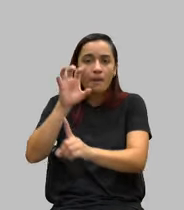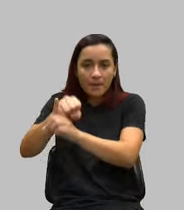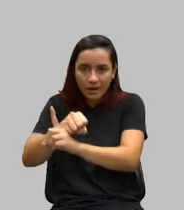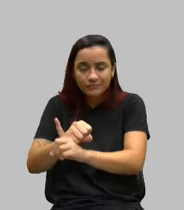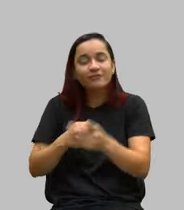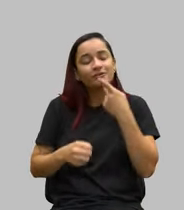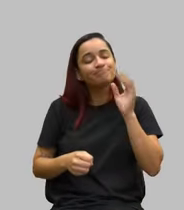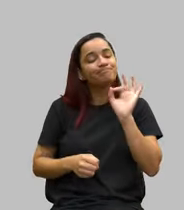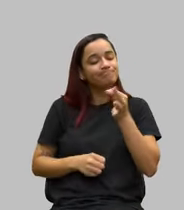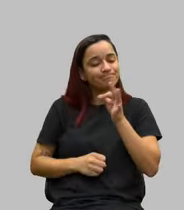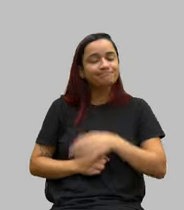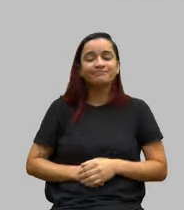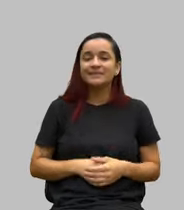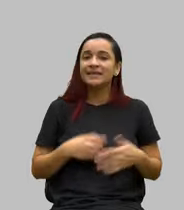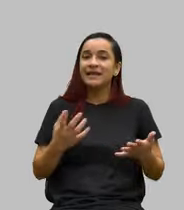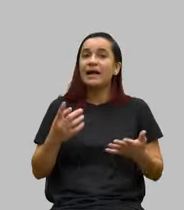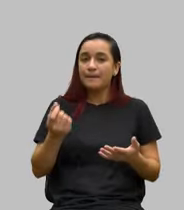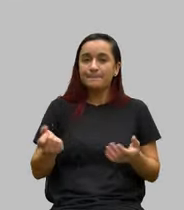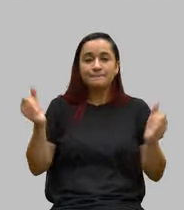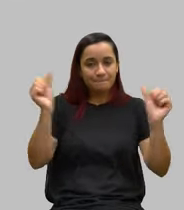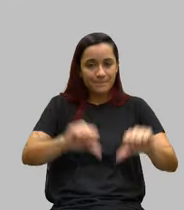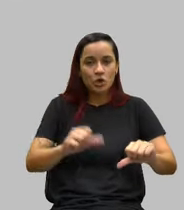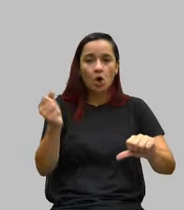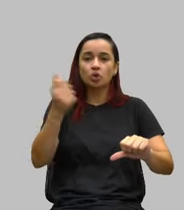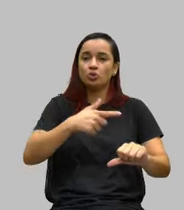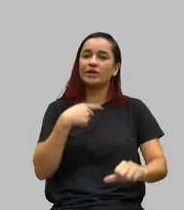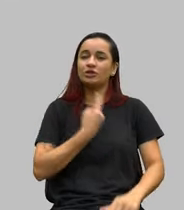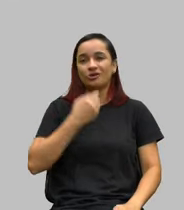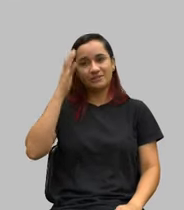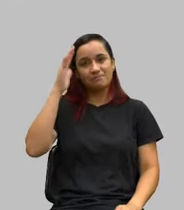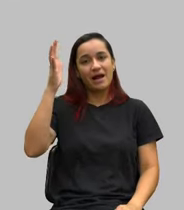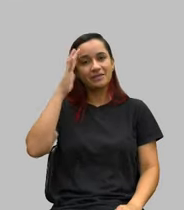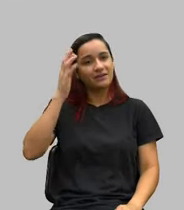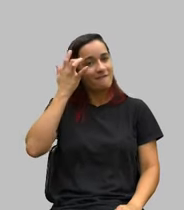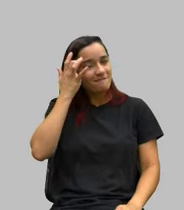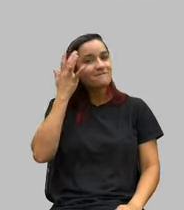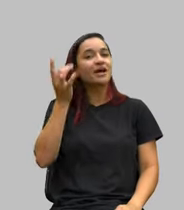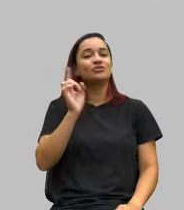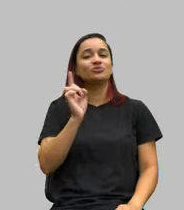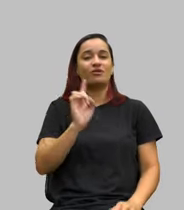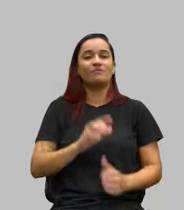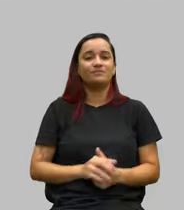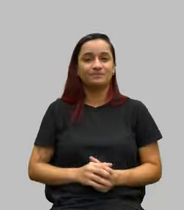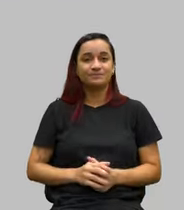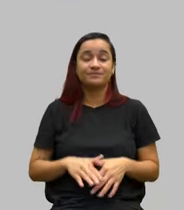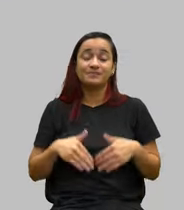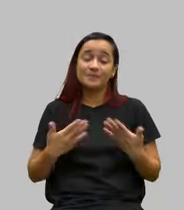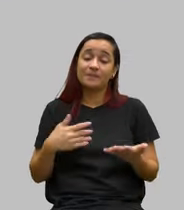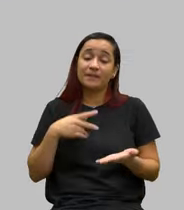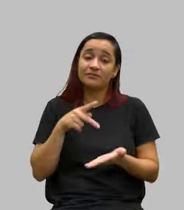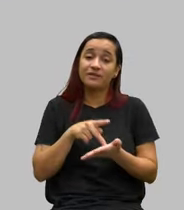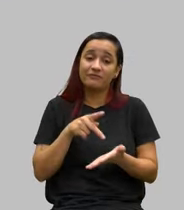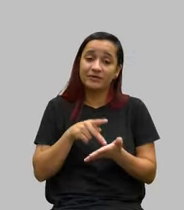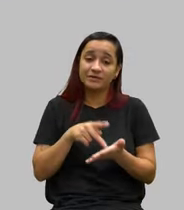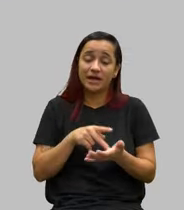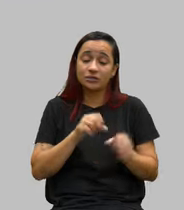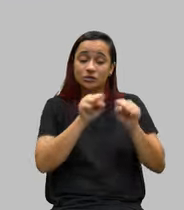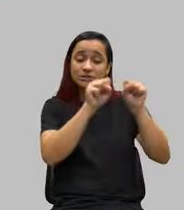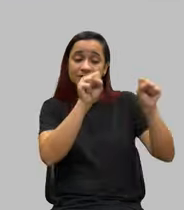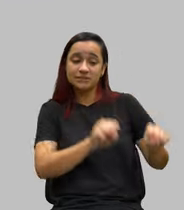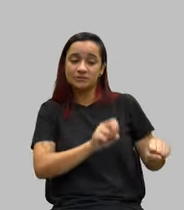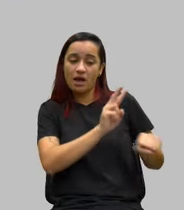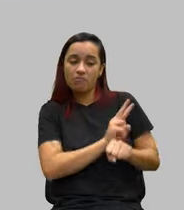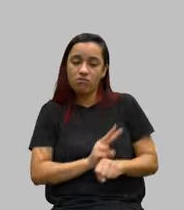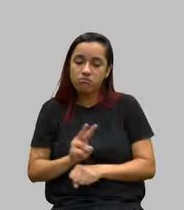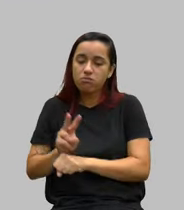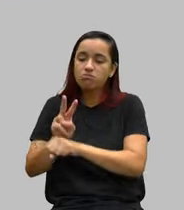situação é muito pior do que a gente imagina Deputado não fácil é e na verdade o sistema de monitoração para que ele funcione